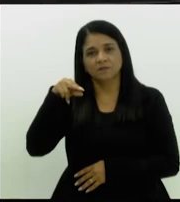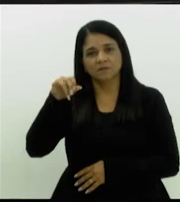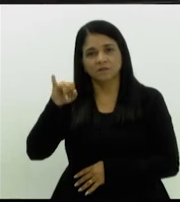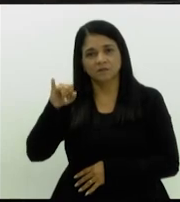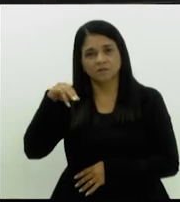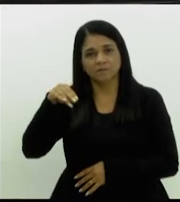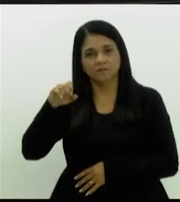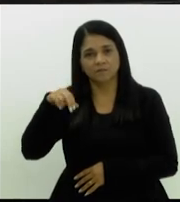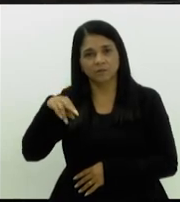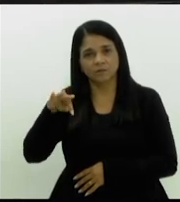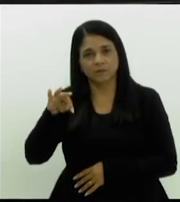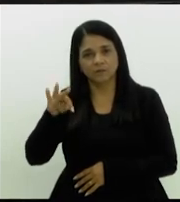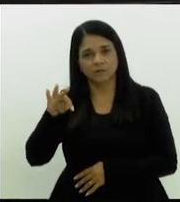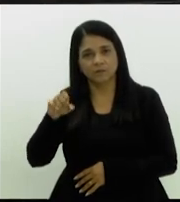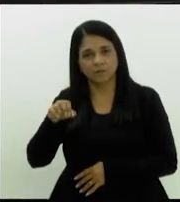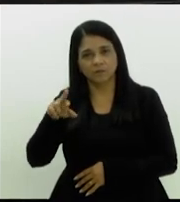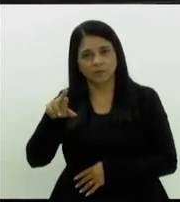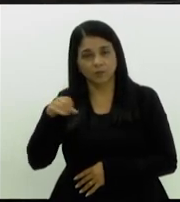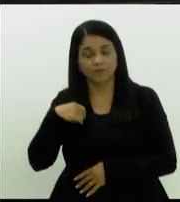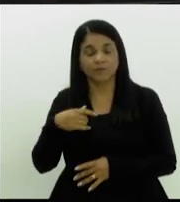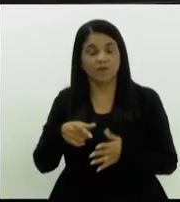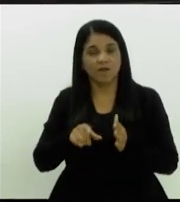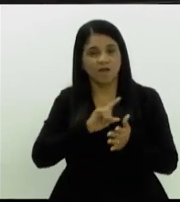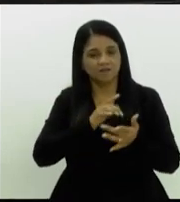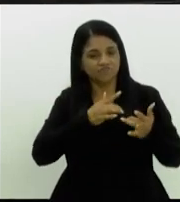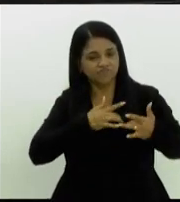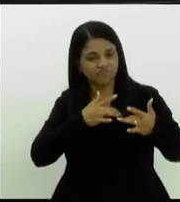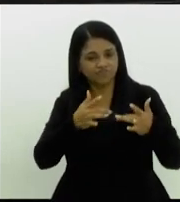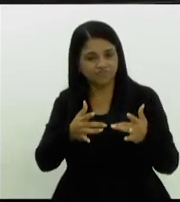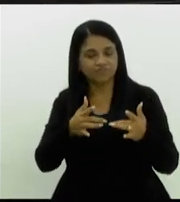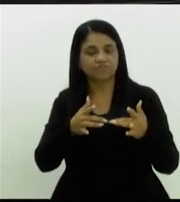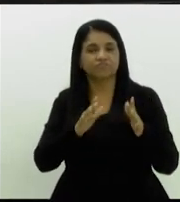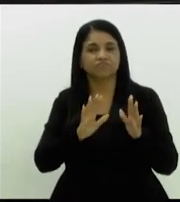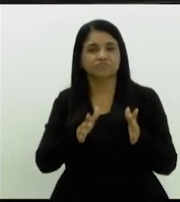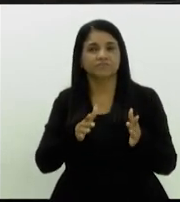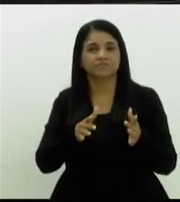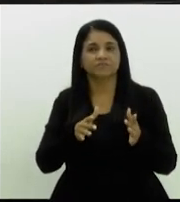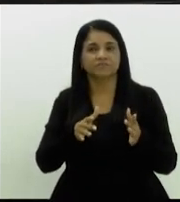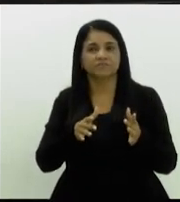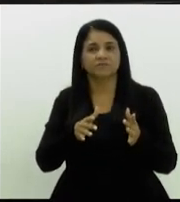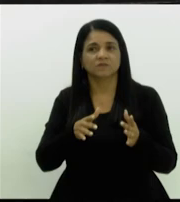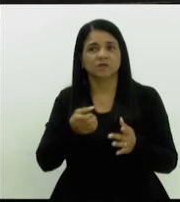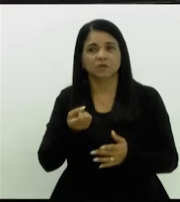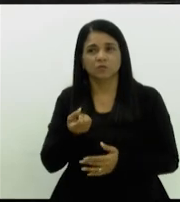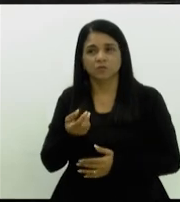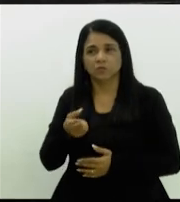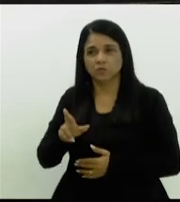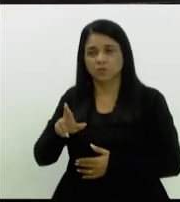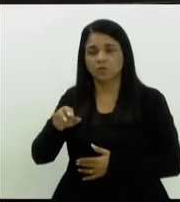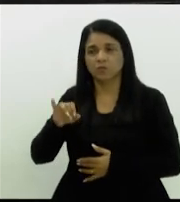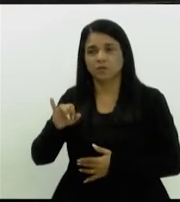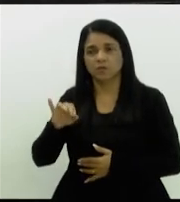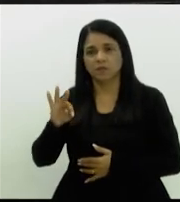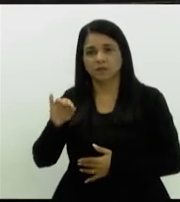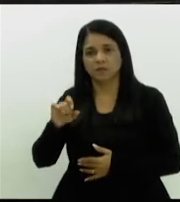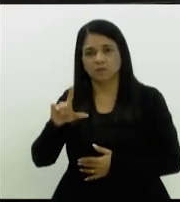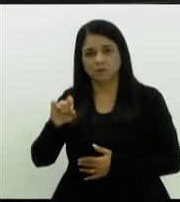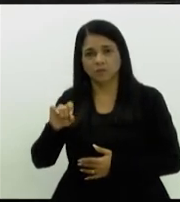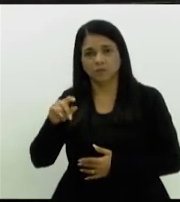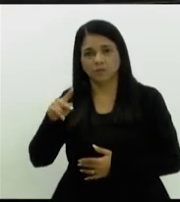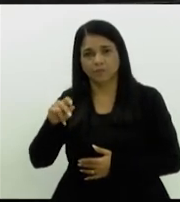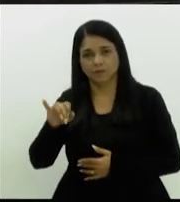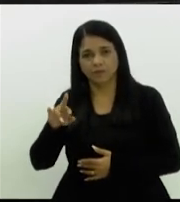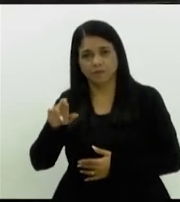Mas, antes, gostaria de prestar minha solidariedade, como já fiz aqui, ao doutor Ítalo Pires, que